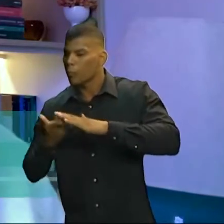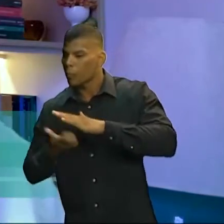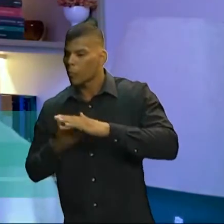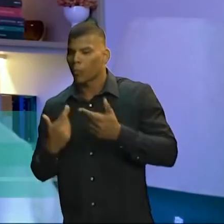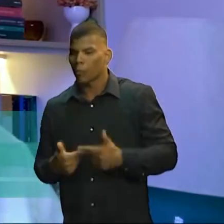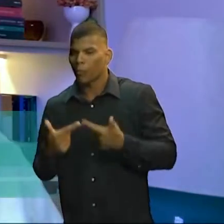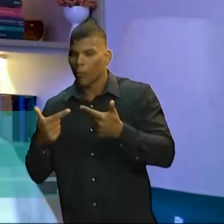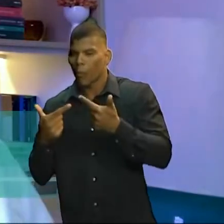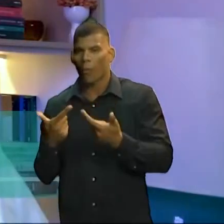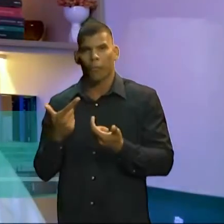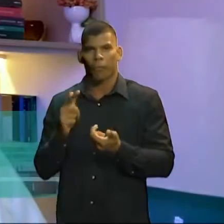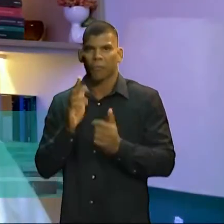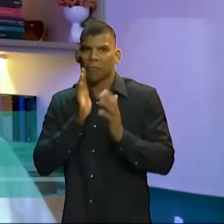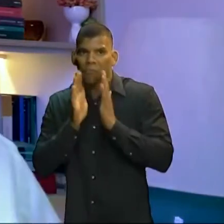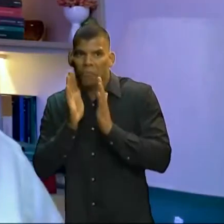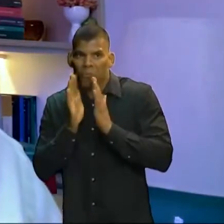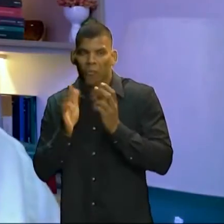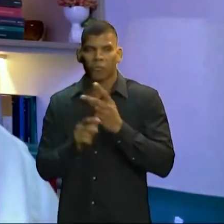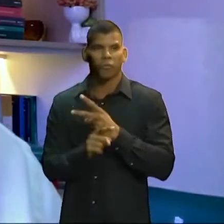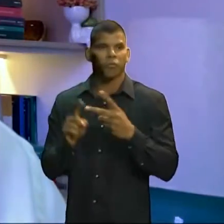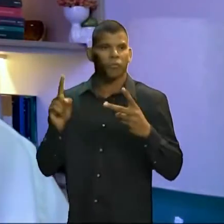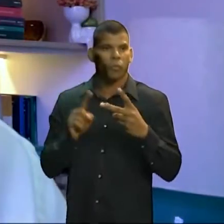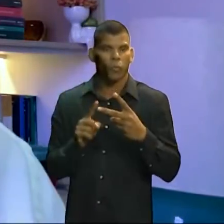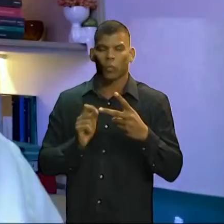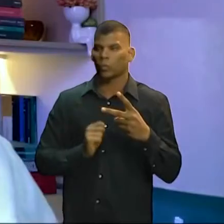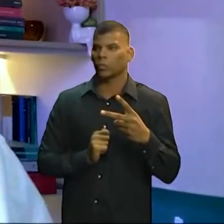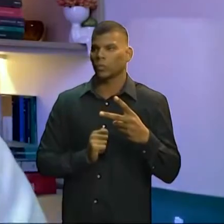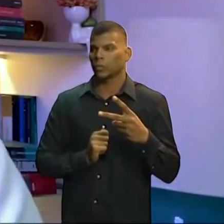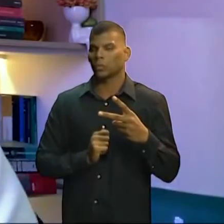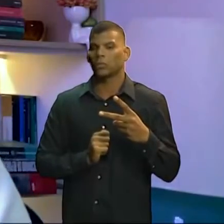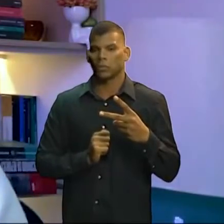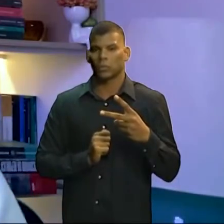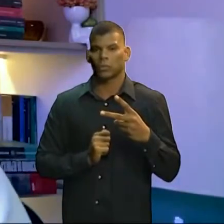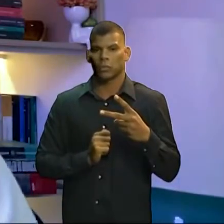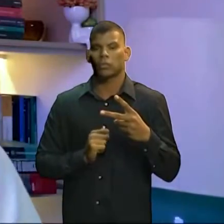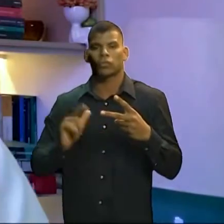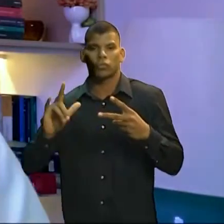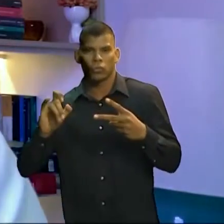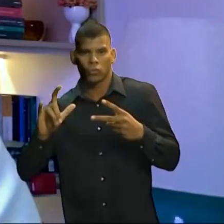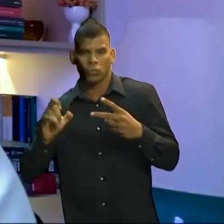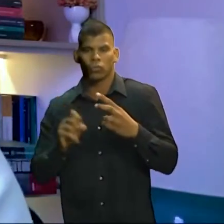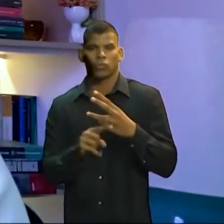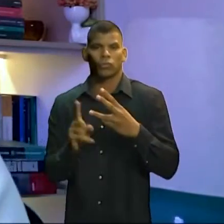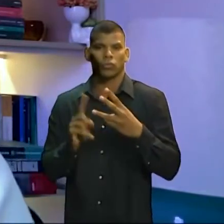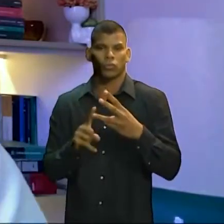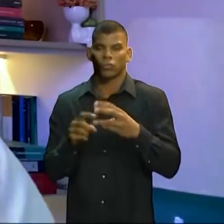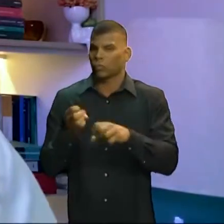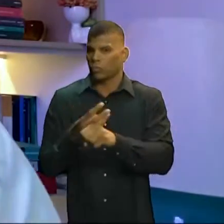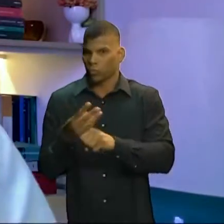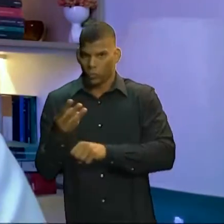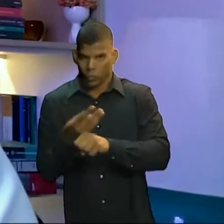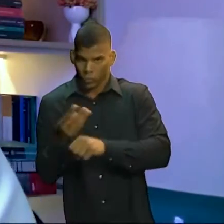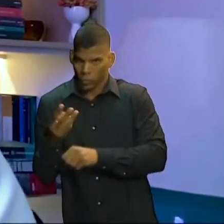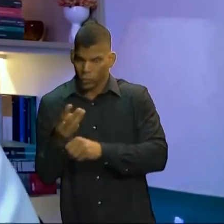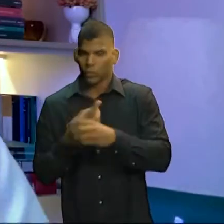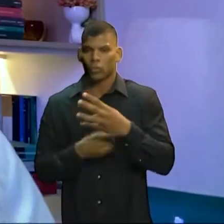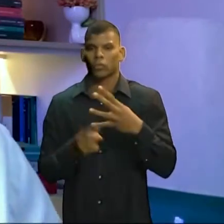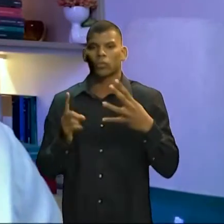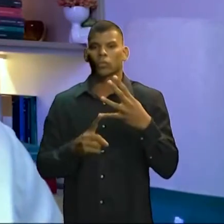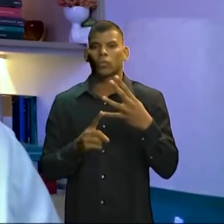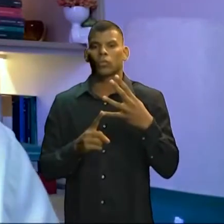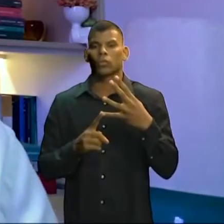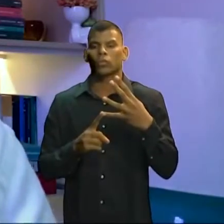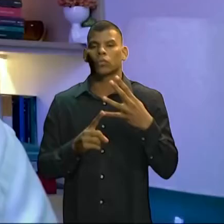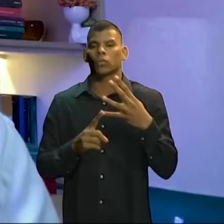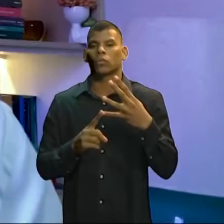com as redes sociais, no caso o Facebook, que detém o Instagram, o WhatsApp, né? Também